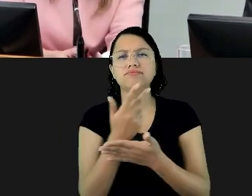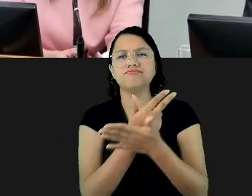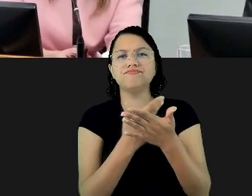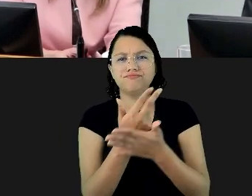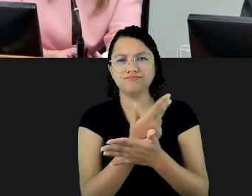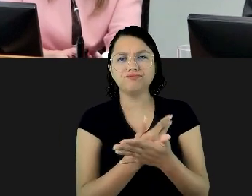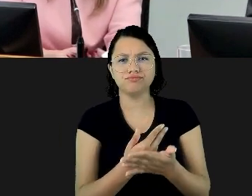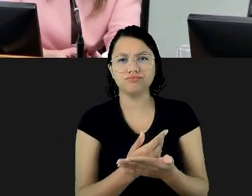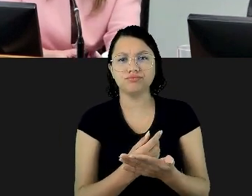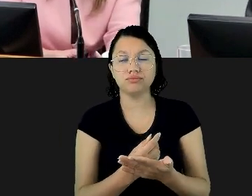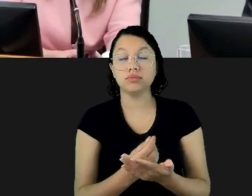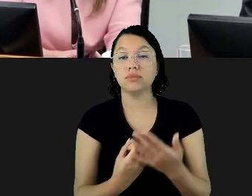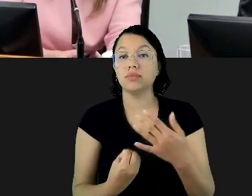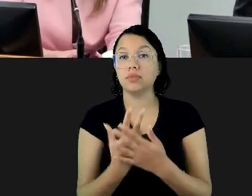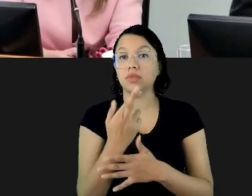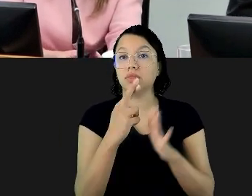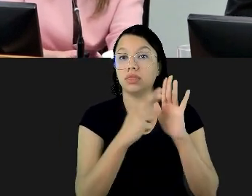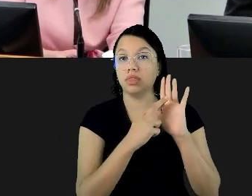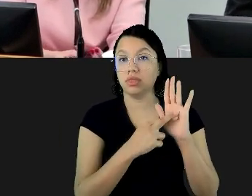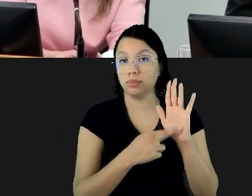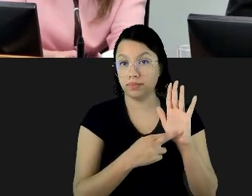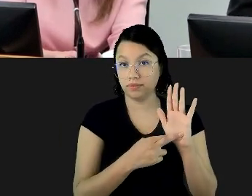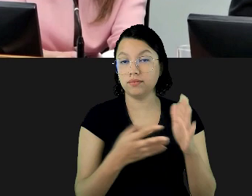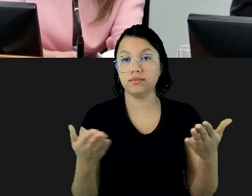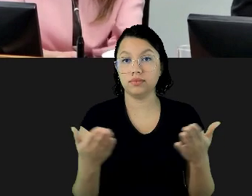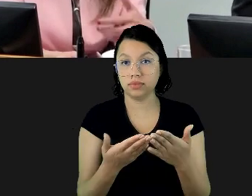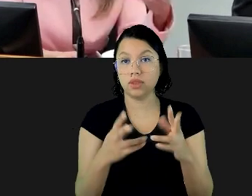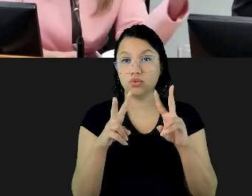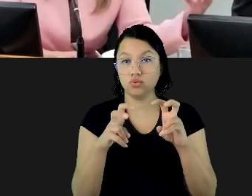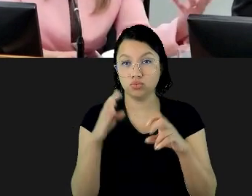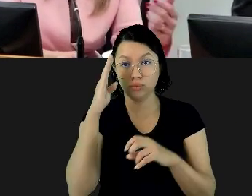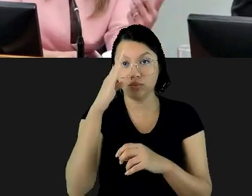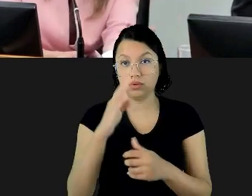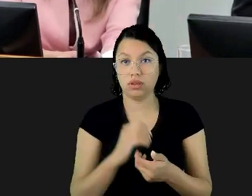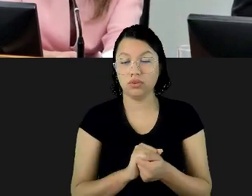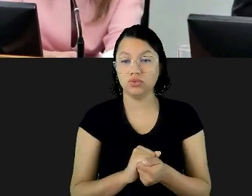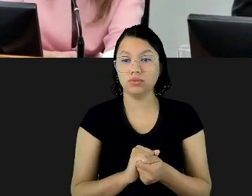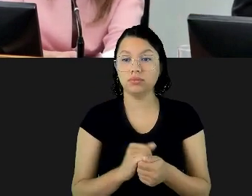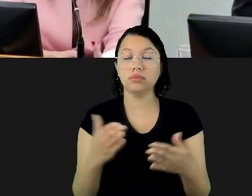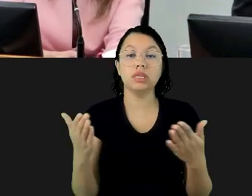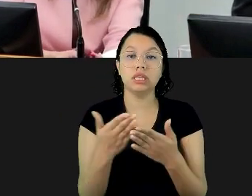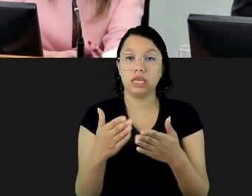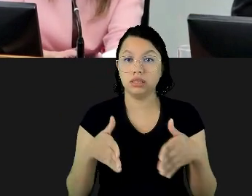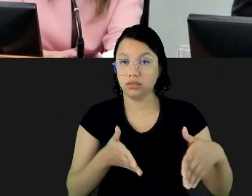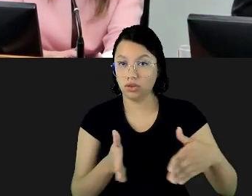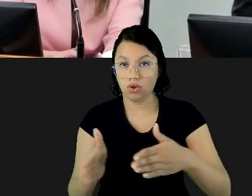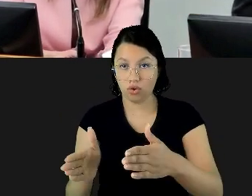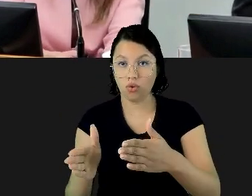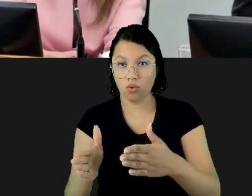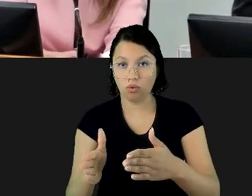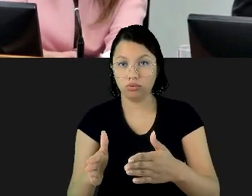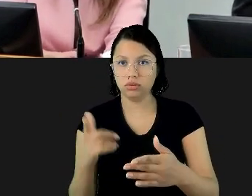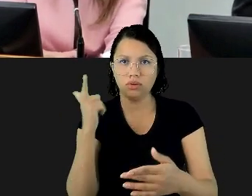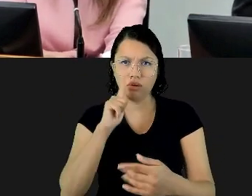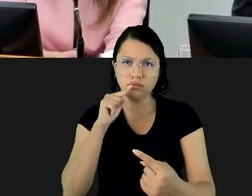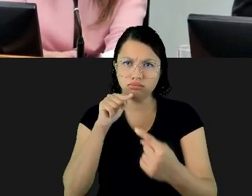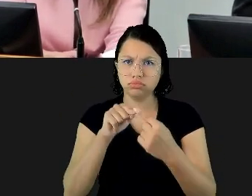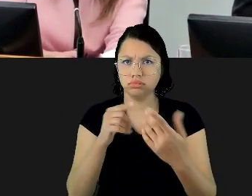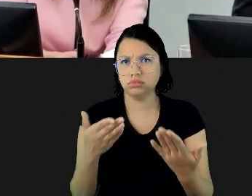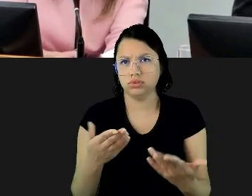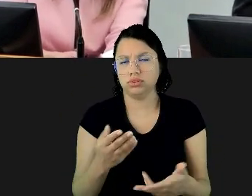pautas prioritárias para que, de fato, a rota cumpra esses objetivos que foram declarados e que